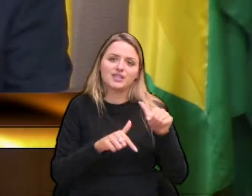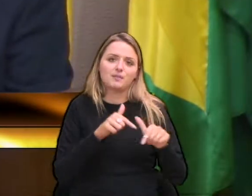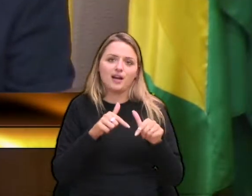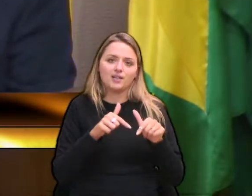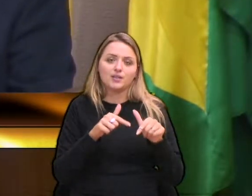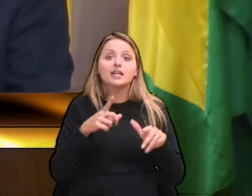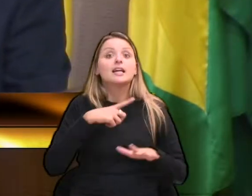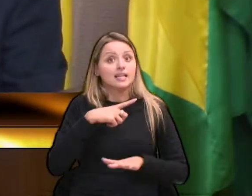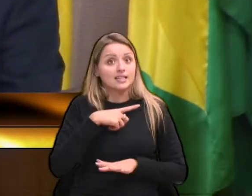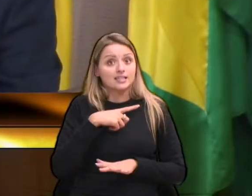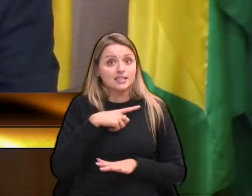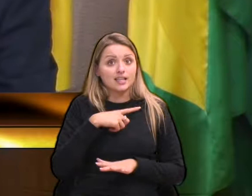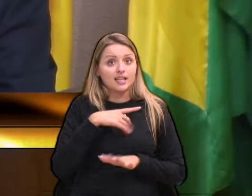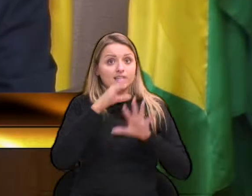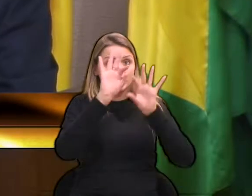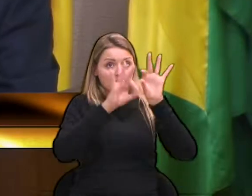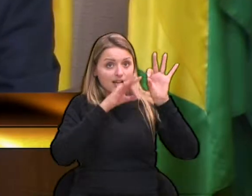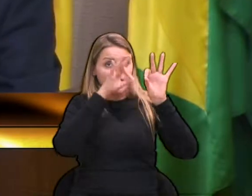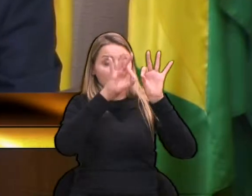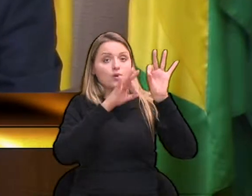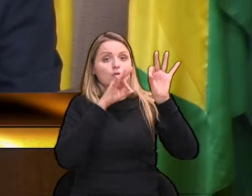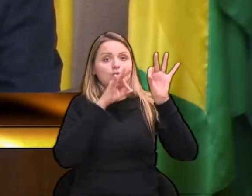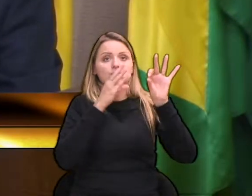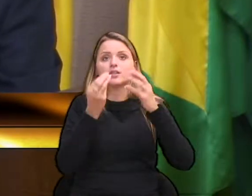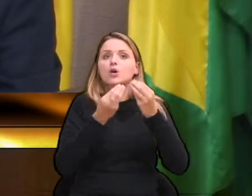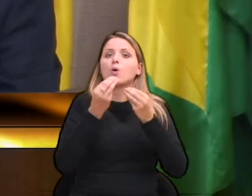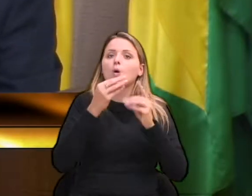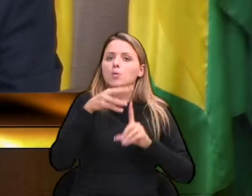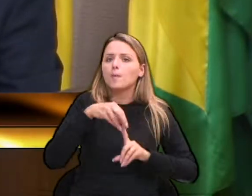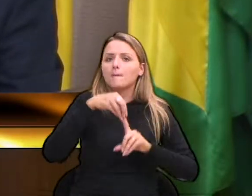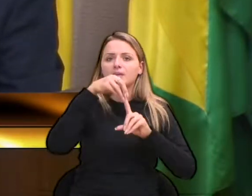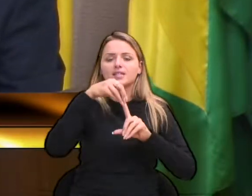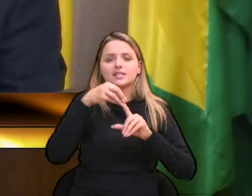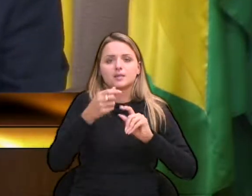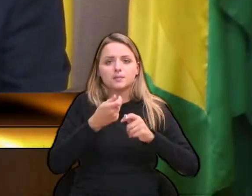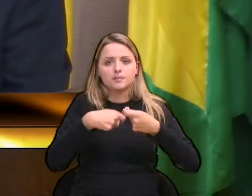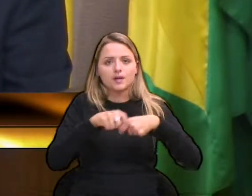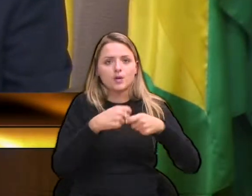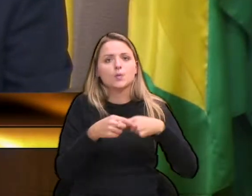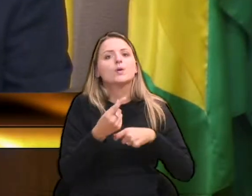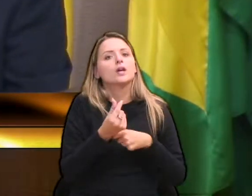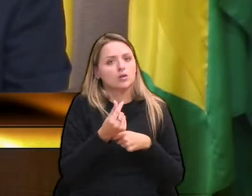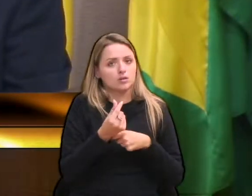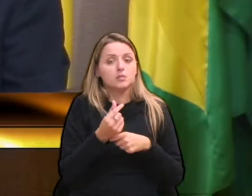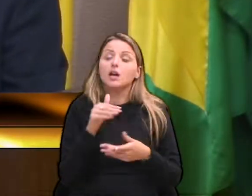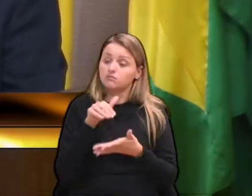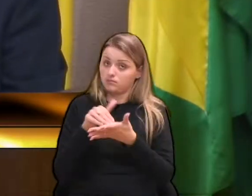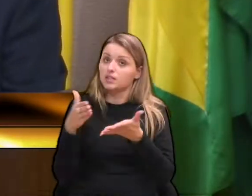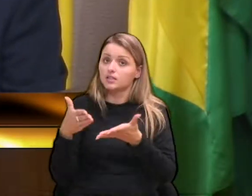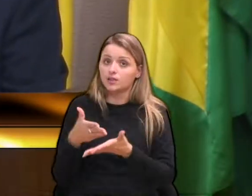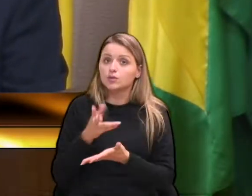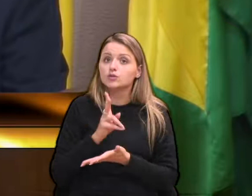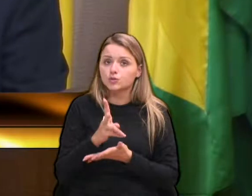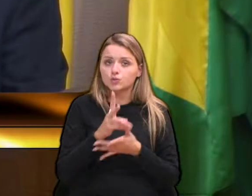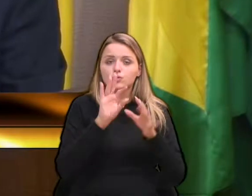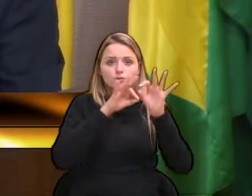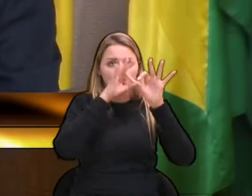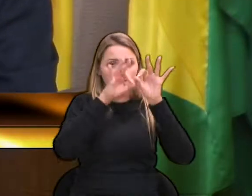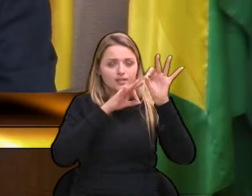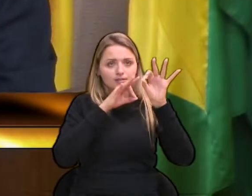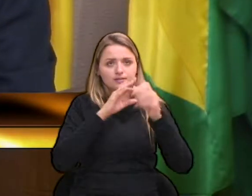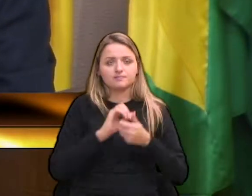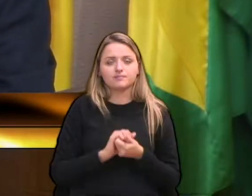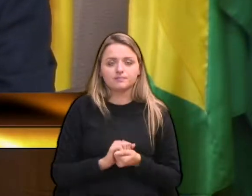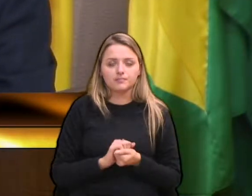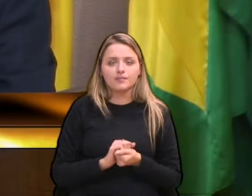uva ainda uma base de economia de Caxias até os dias de hoje. A